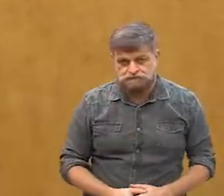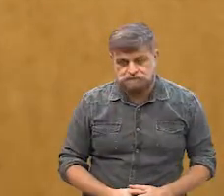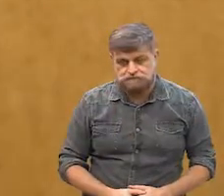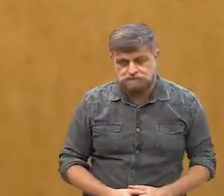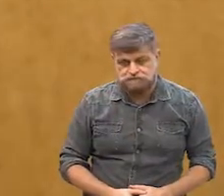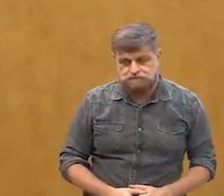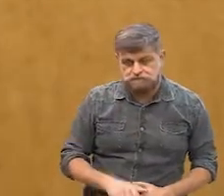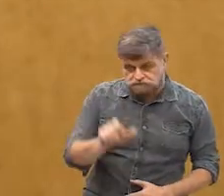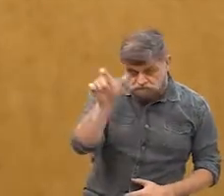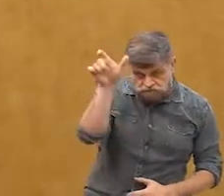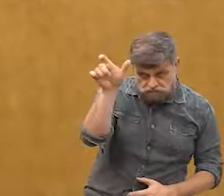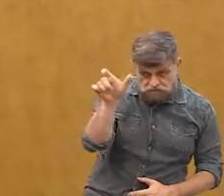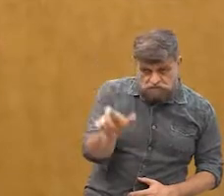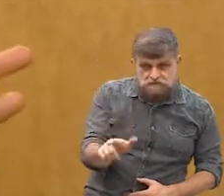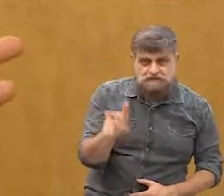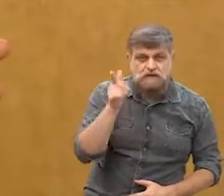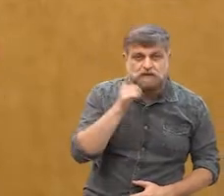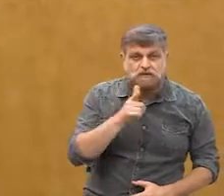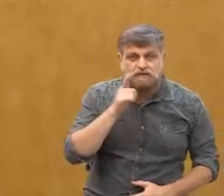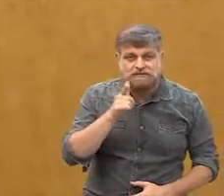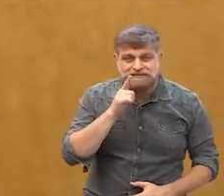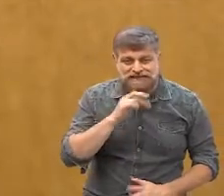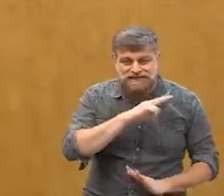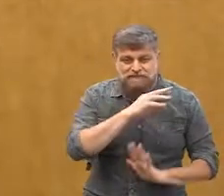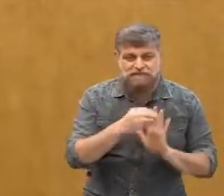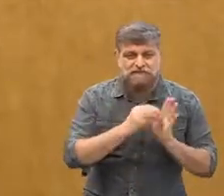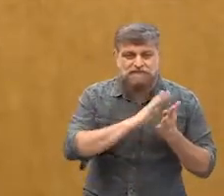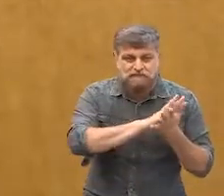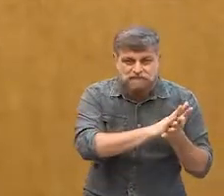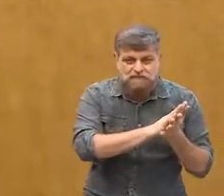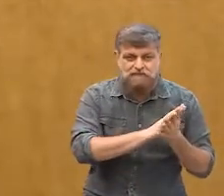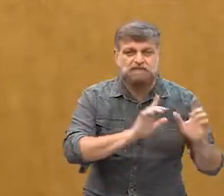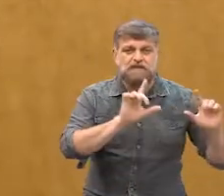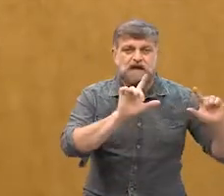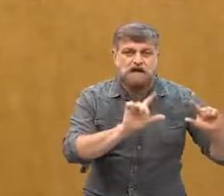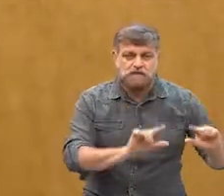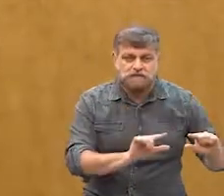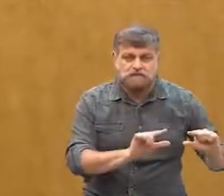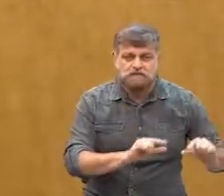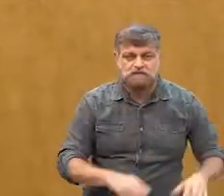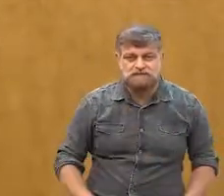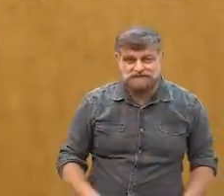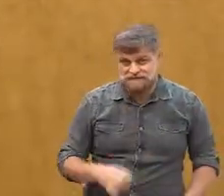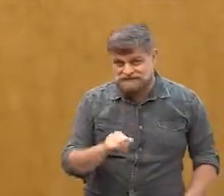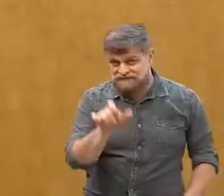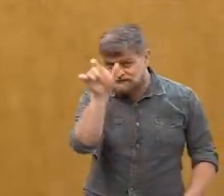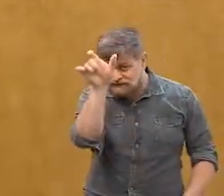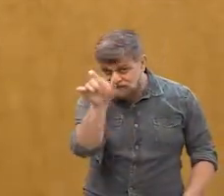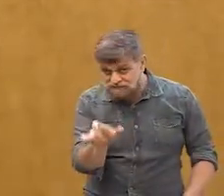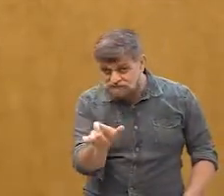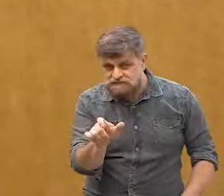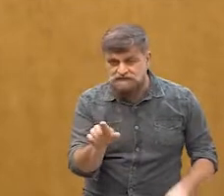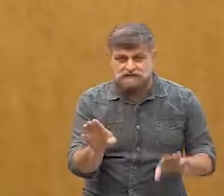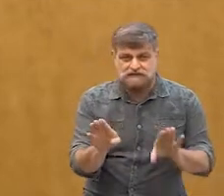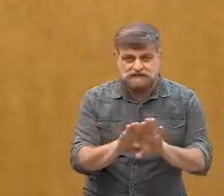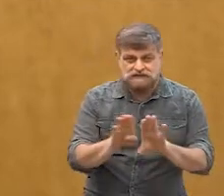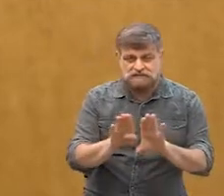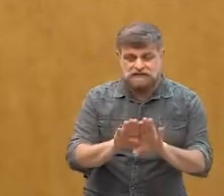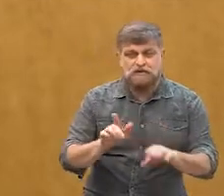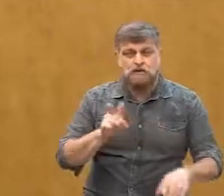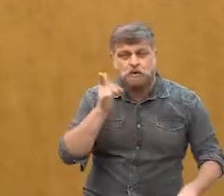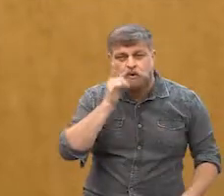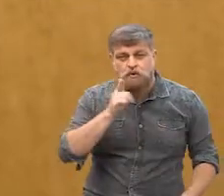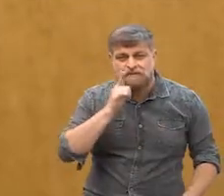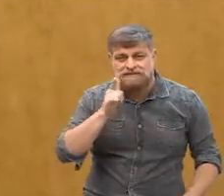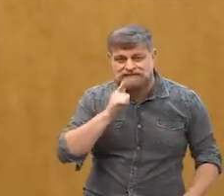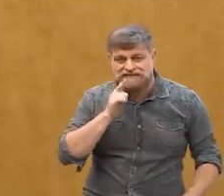você então reduz o impacto ambiental se você não tem perdas. Se você reduz muito a